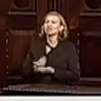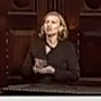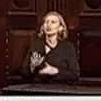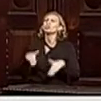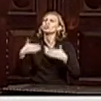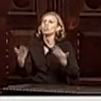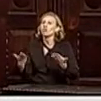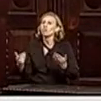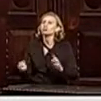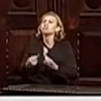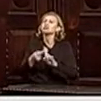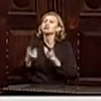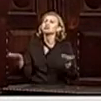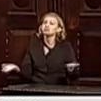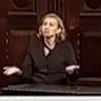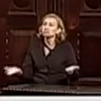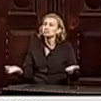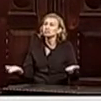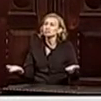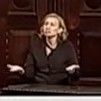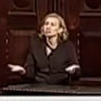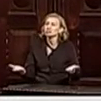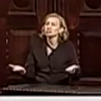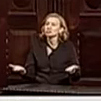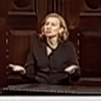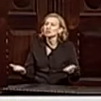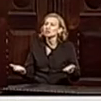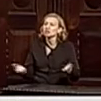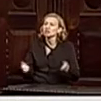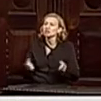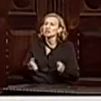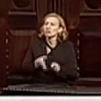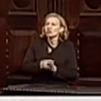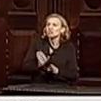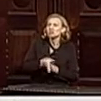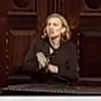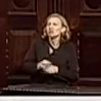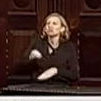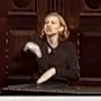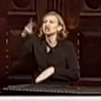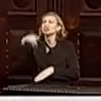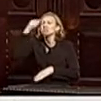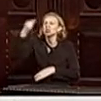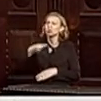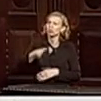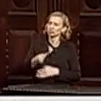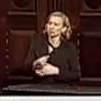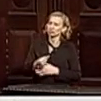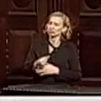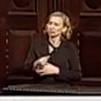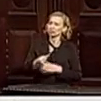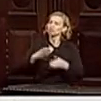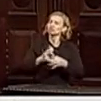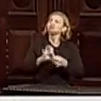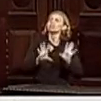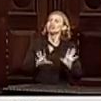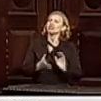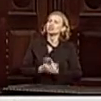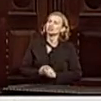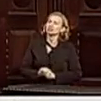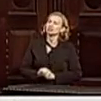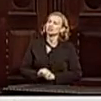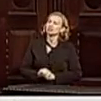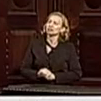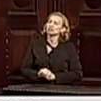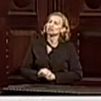o fundamentamento jurídico que orientou essa decisão, quem tomou essa decisão e se essa decisão, enfim, como